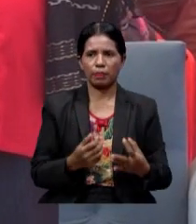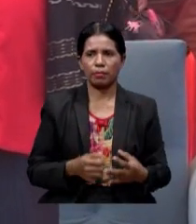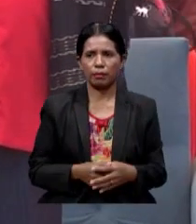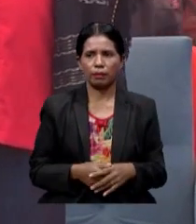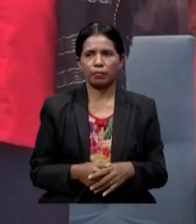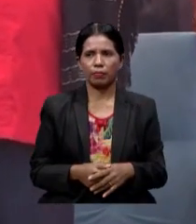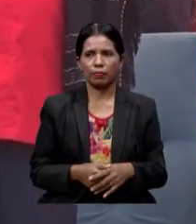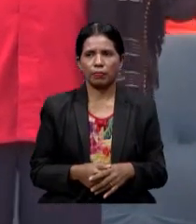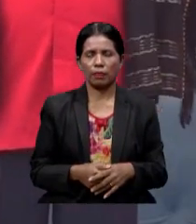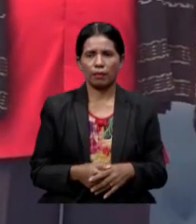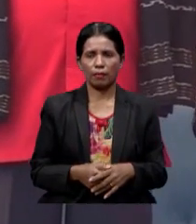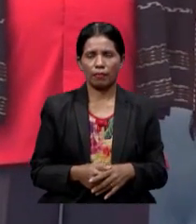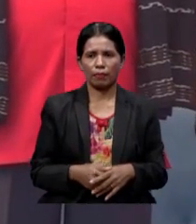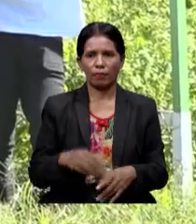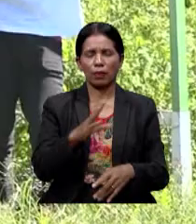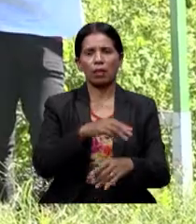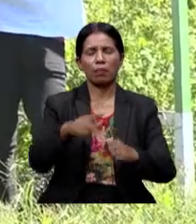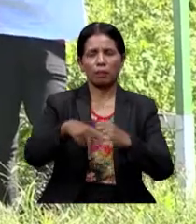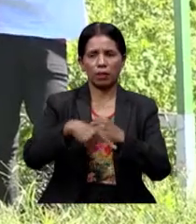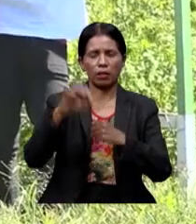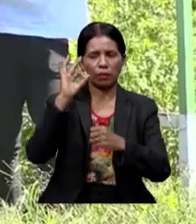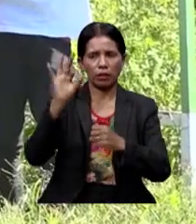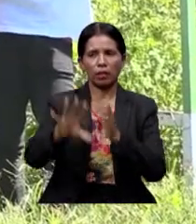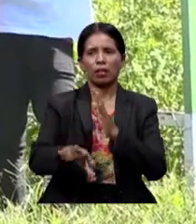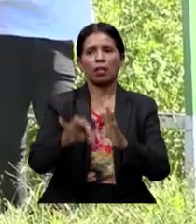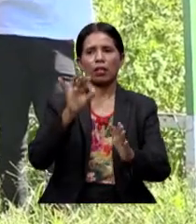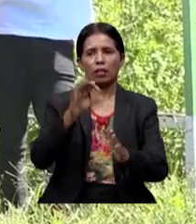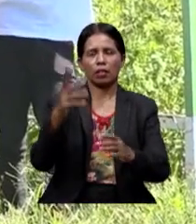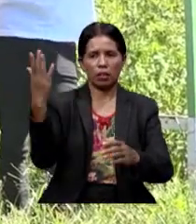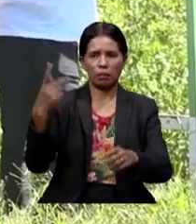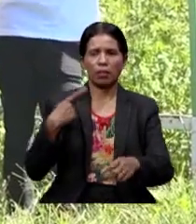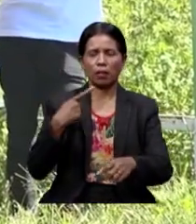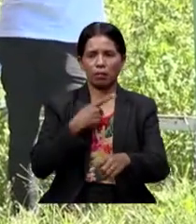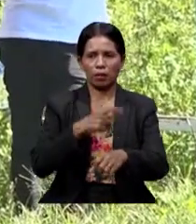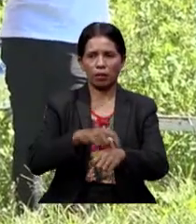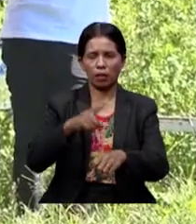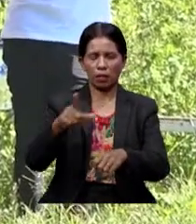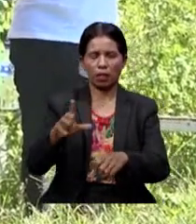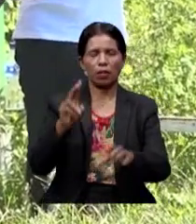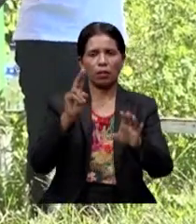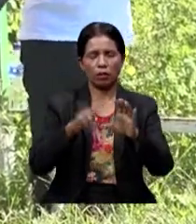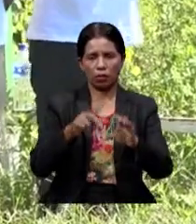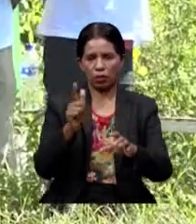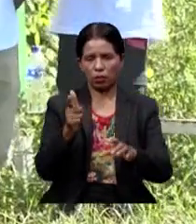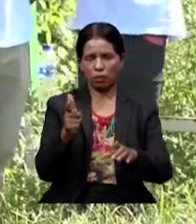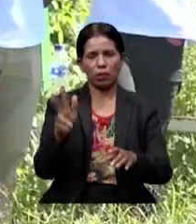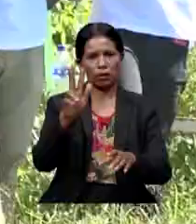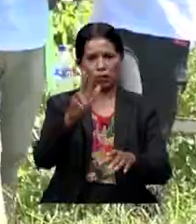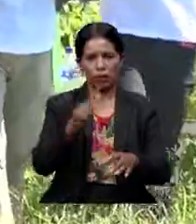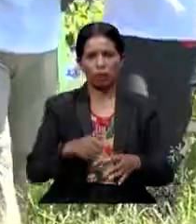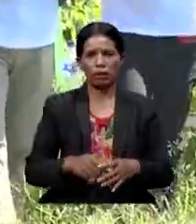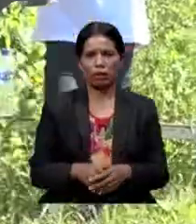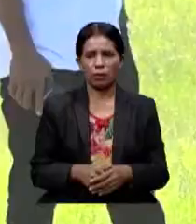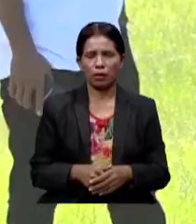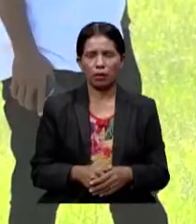E a quinta legislatura ne Partido Fretelin heta na sento e a Parlamento Nacional ho cadeira Rua Nulu Resintolum.